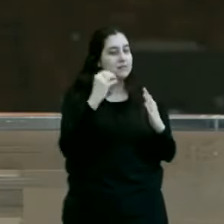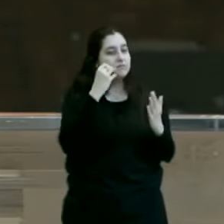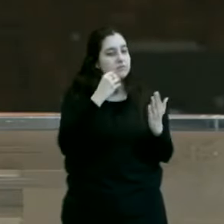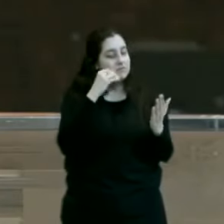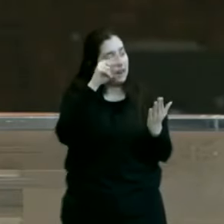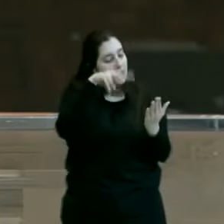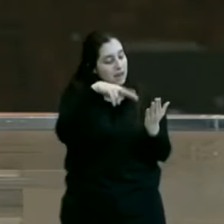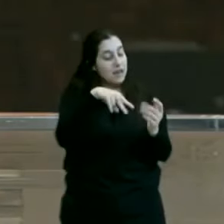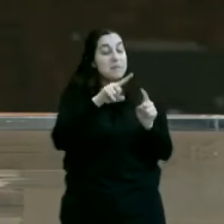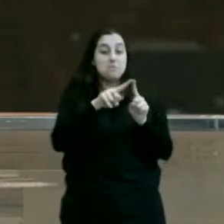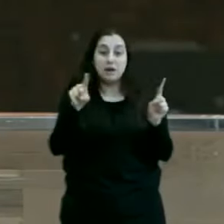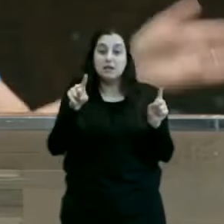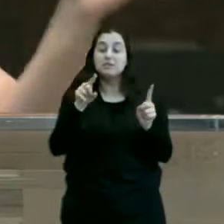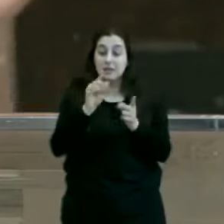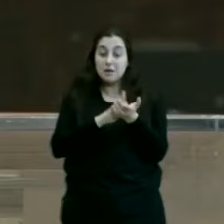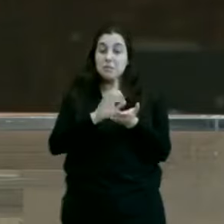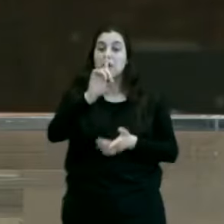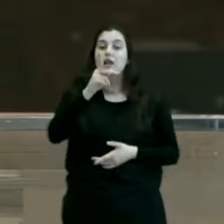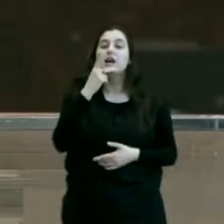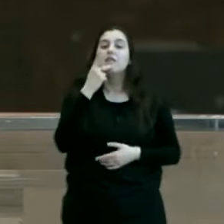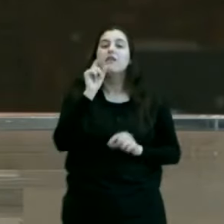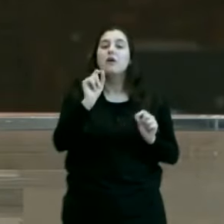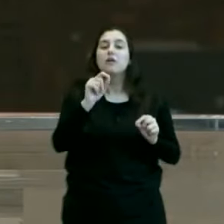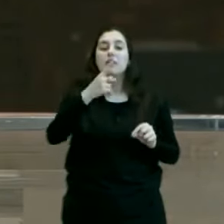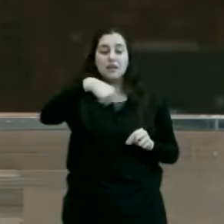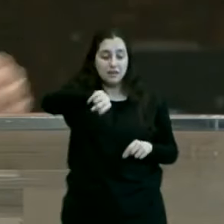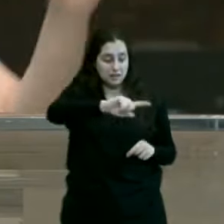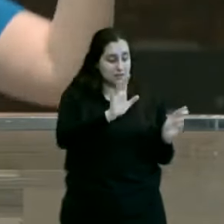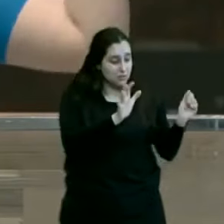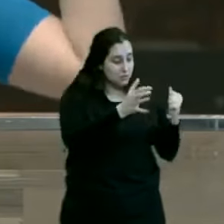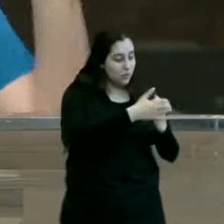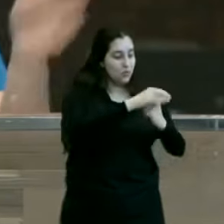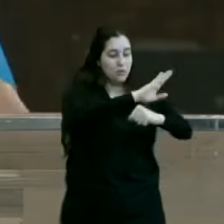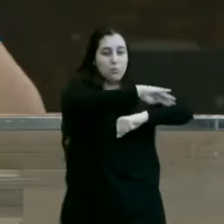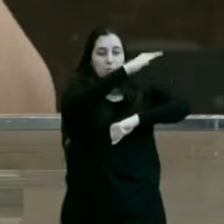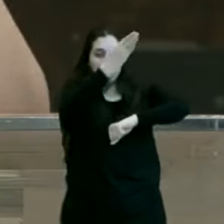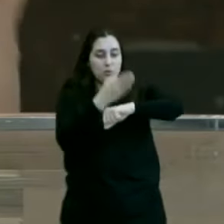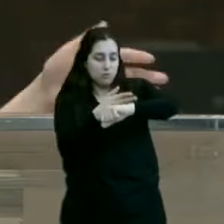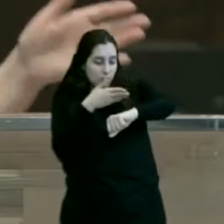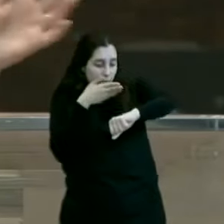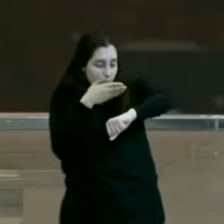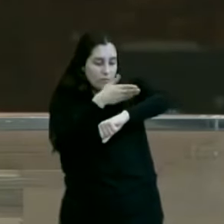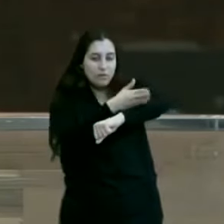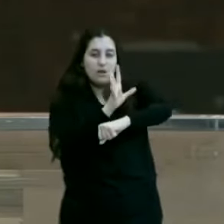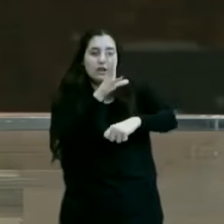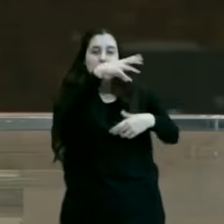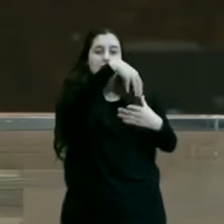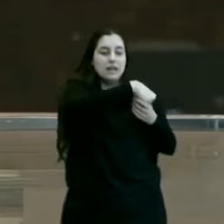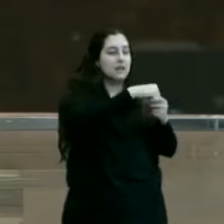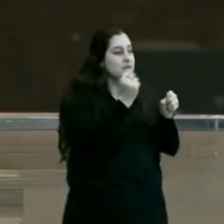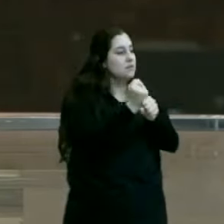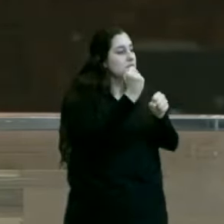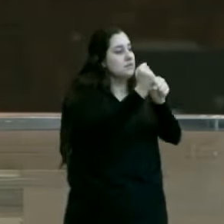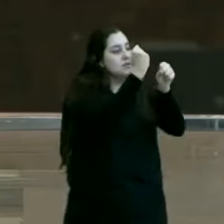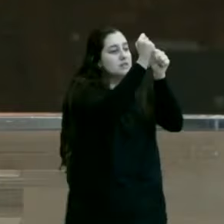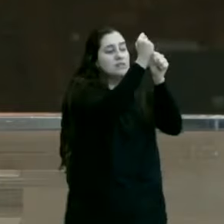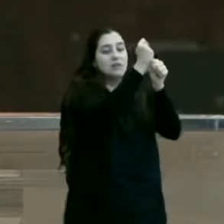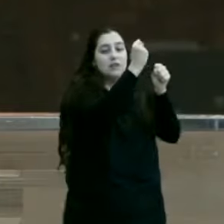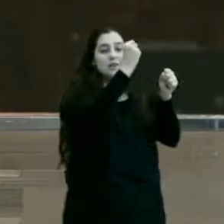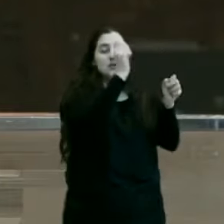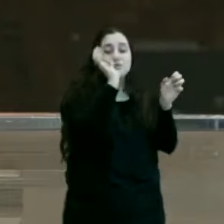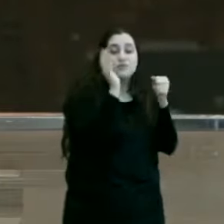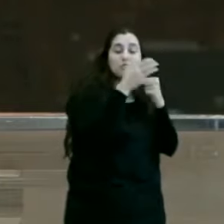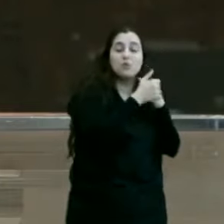história. Mas a palavra relata covas que estavam nos montes, cavernas e fortificações. O povo